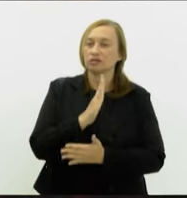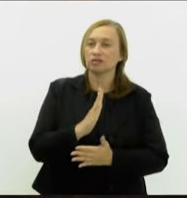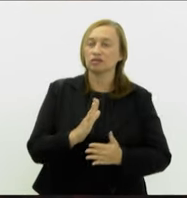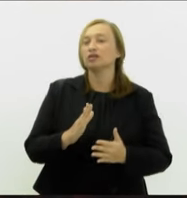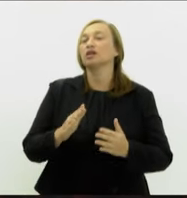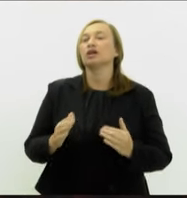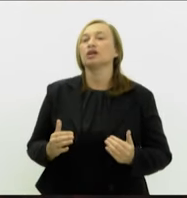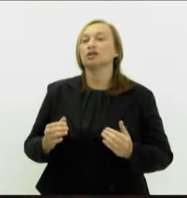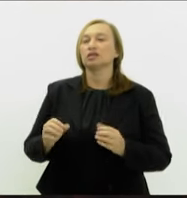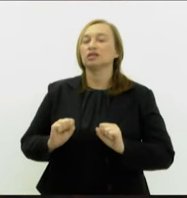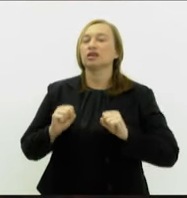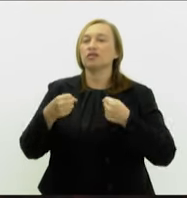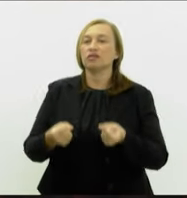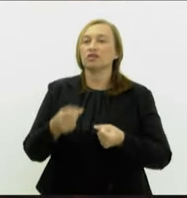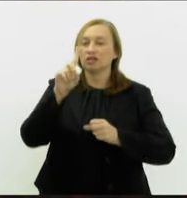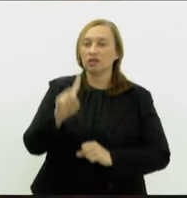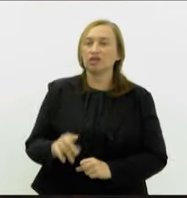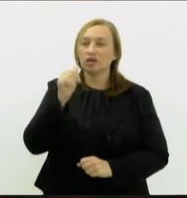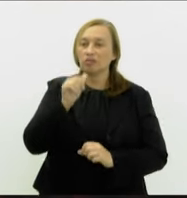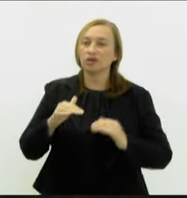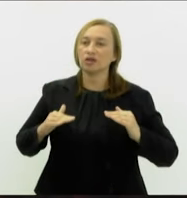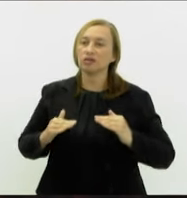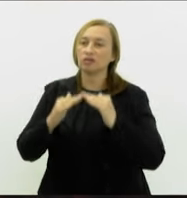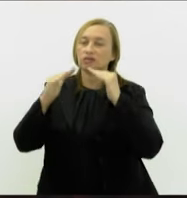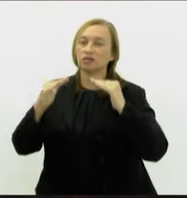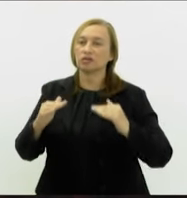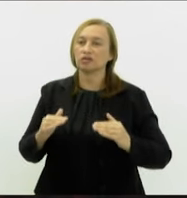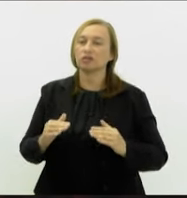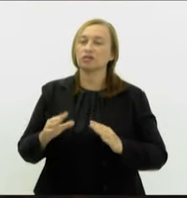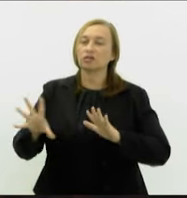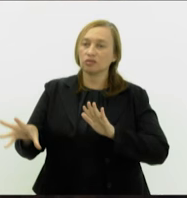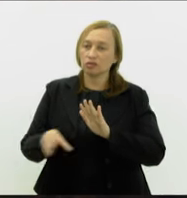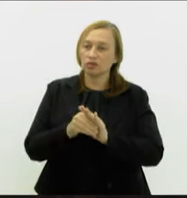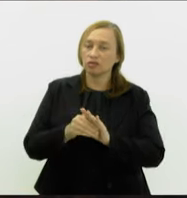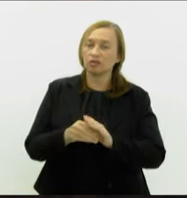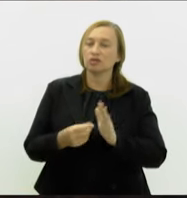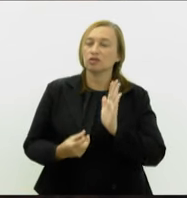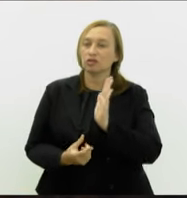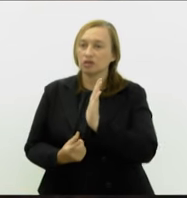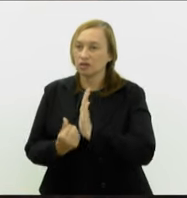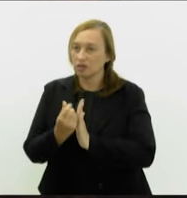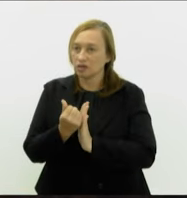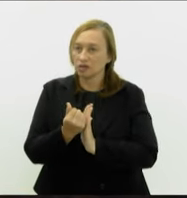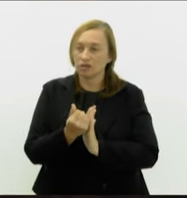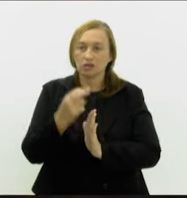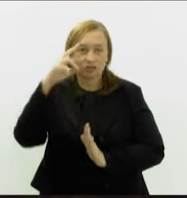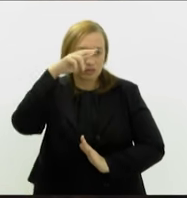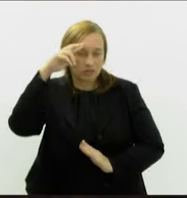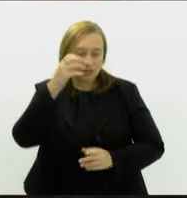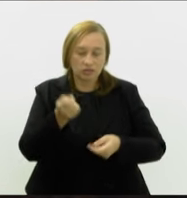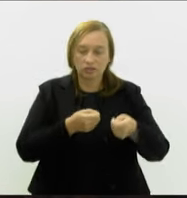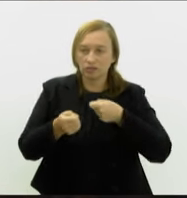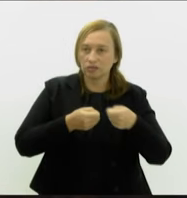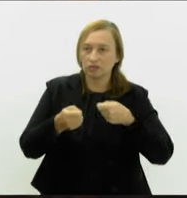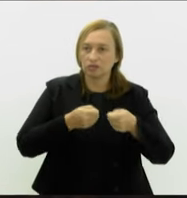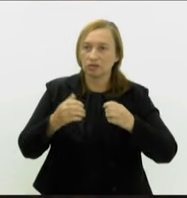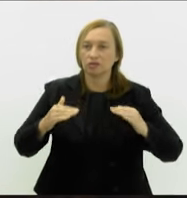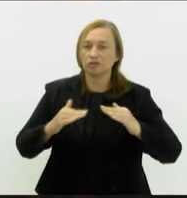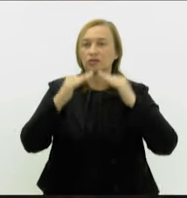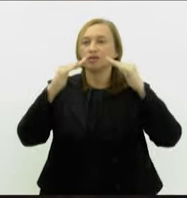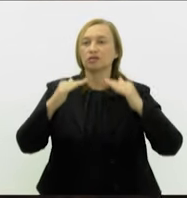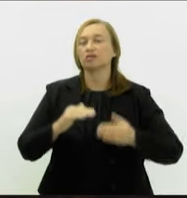Defesa dos Direitos da Mulher favorável, com emendas, e Orçamento, Finanças Fiscalização Financeira e